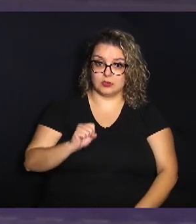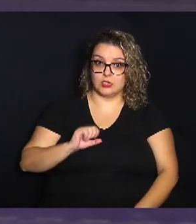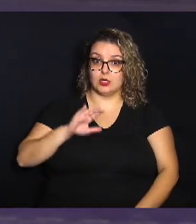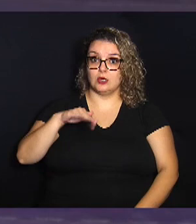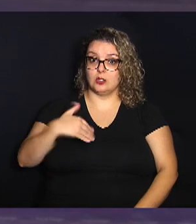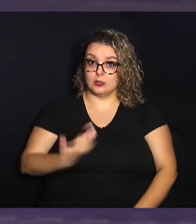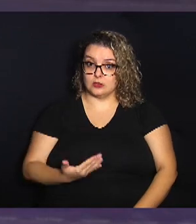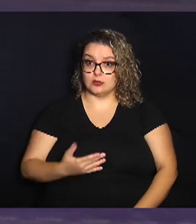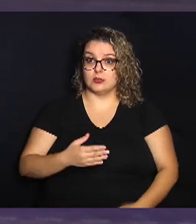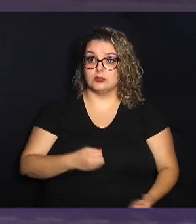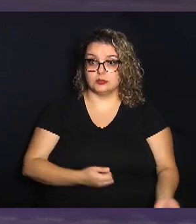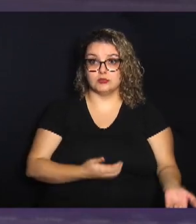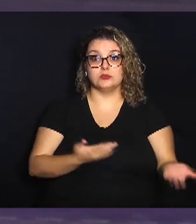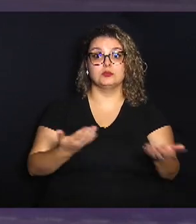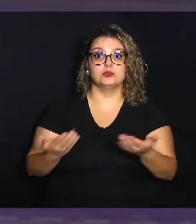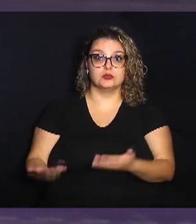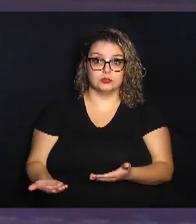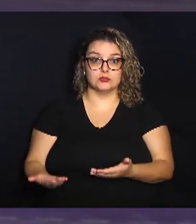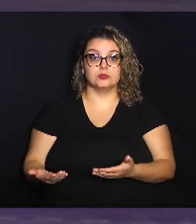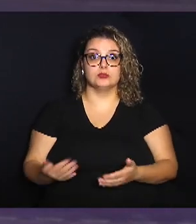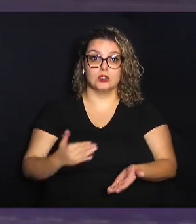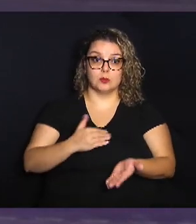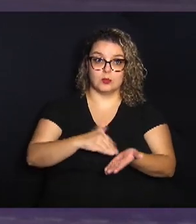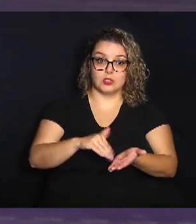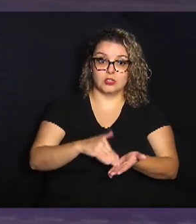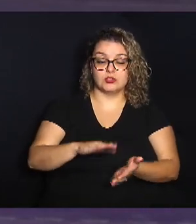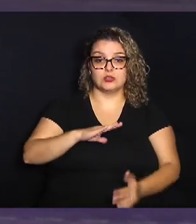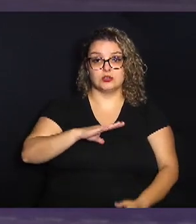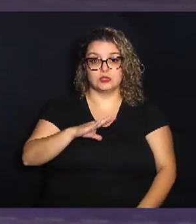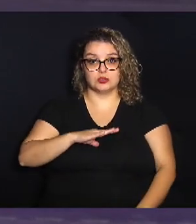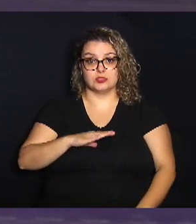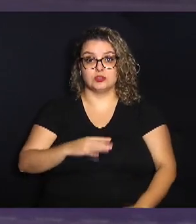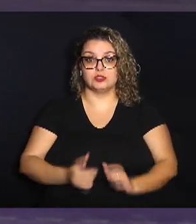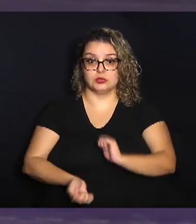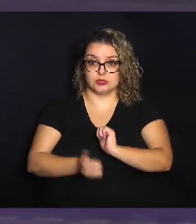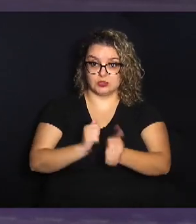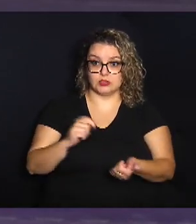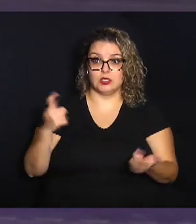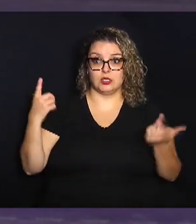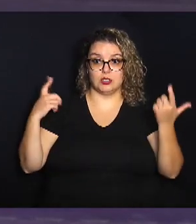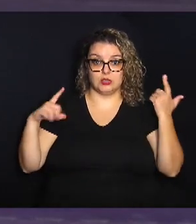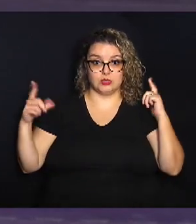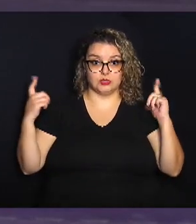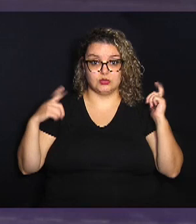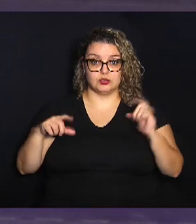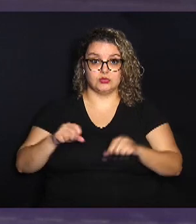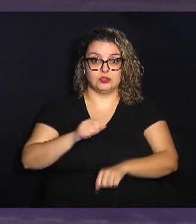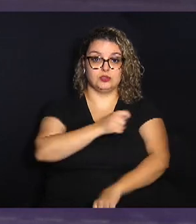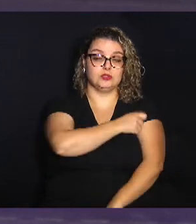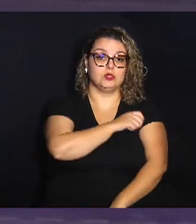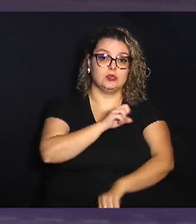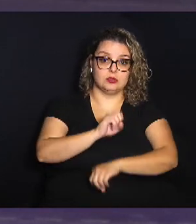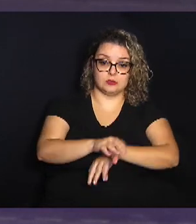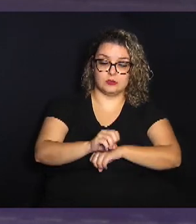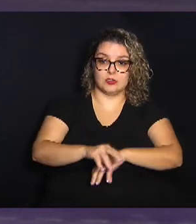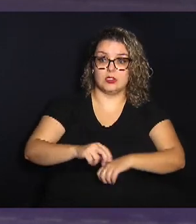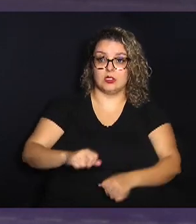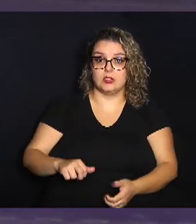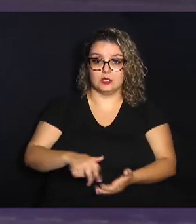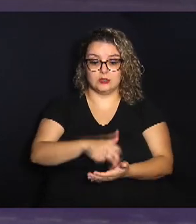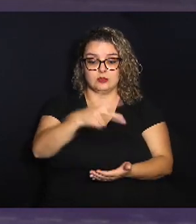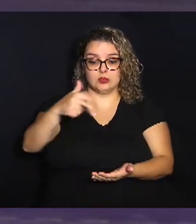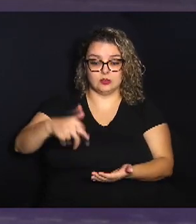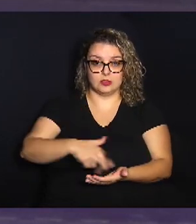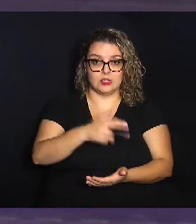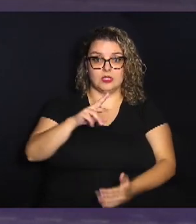passou a oferecer, por meio da Secretaria Municipal de Esportes e Lazer, aulas de ginástica rítmica,